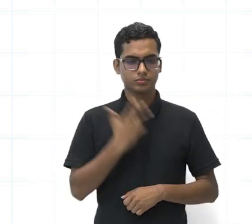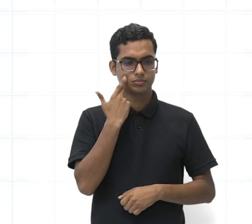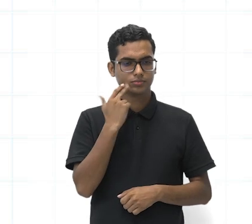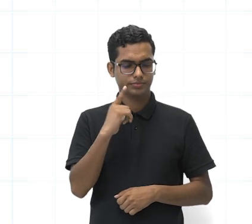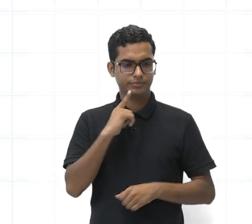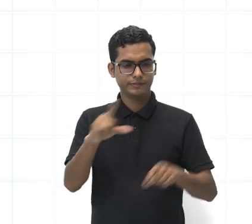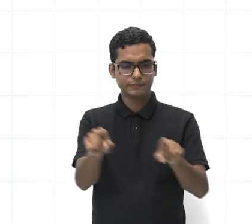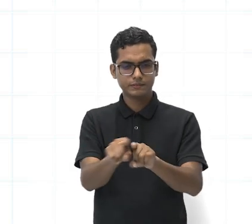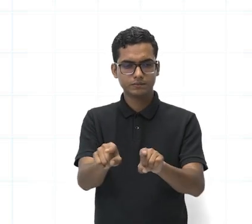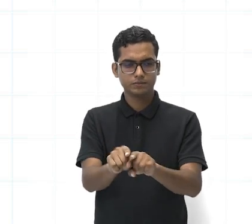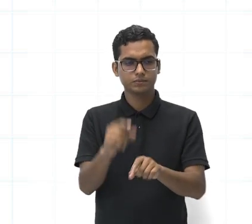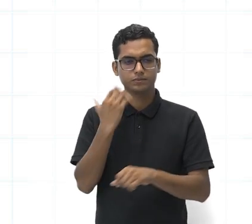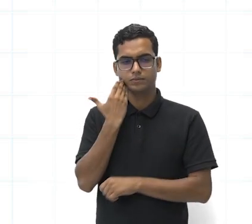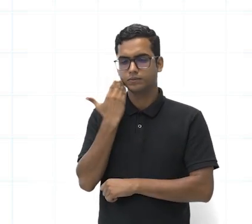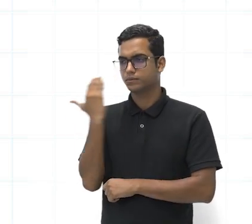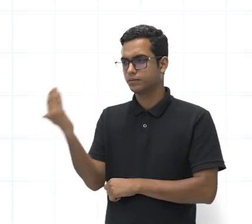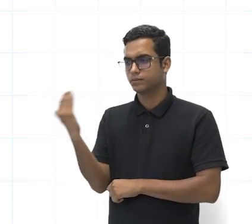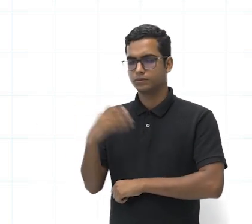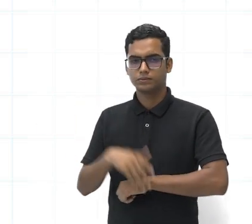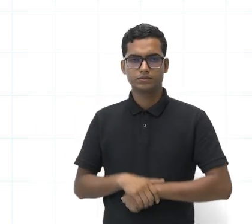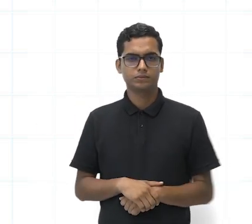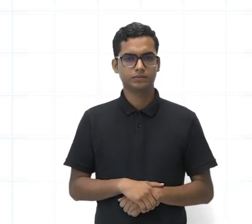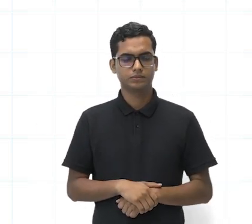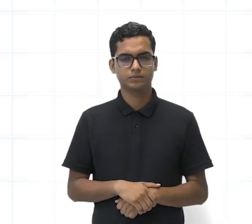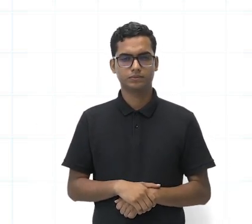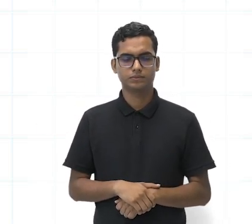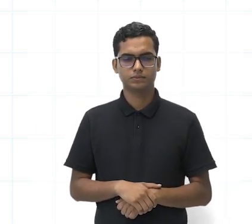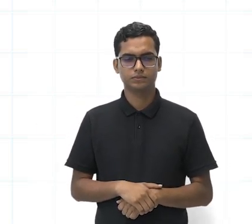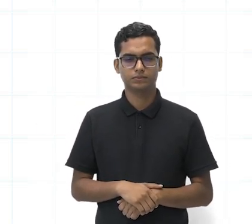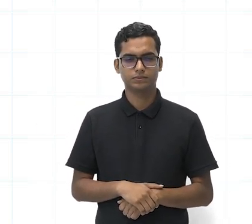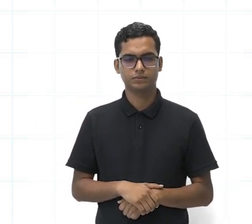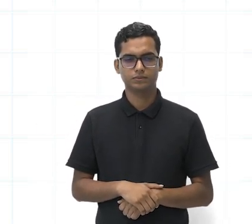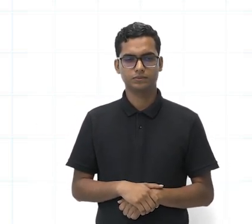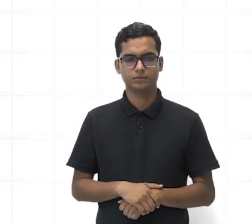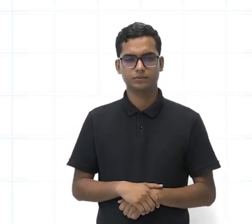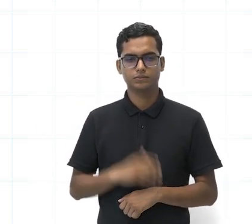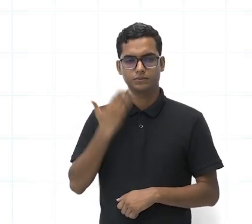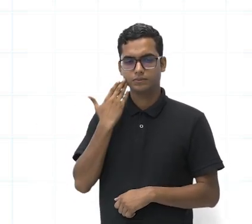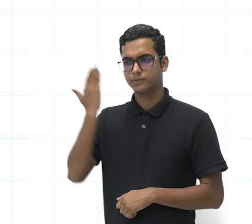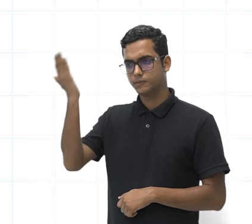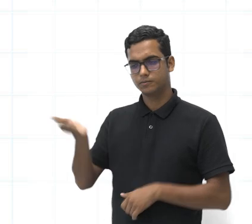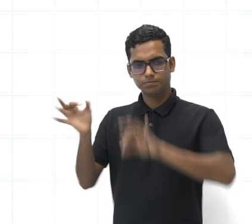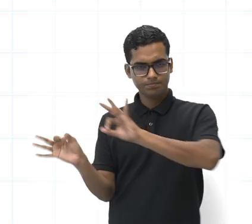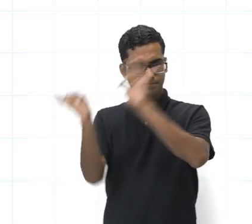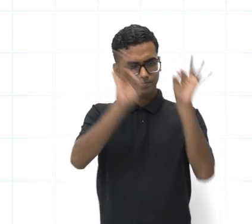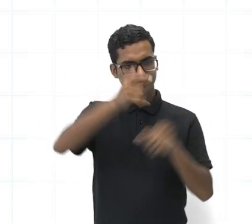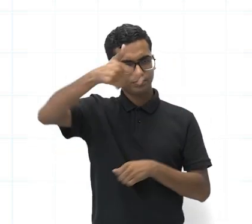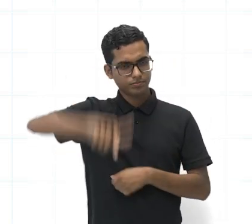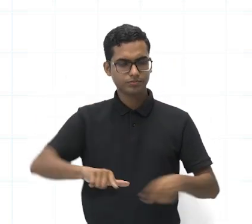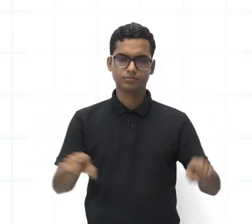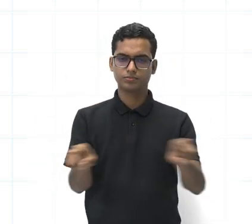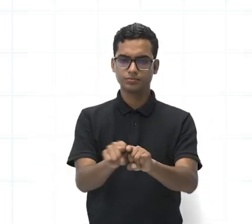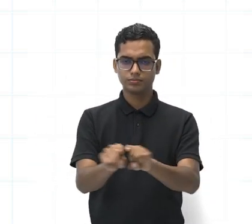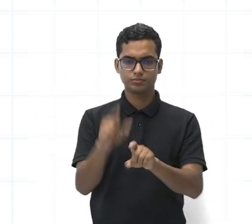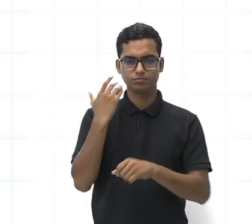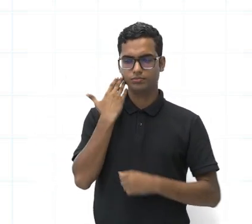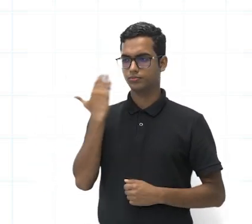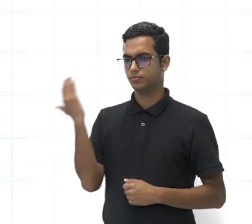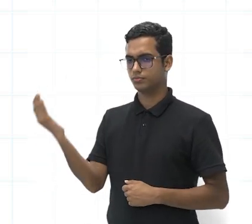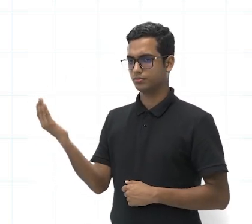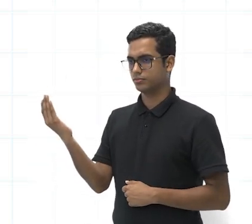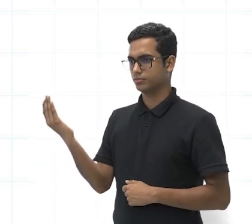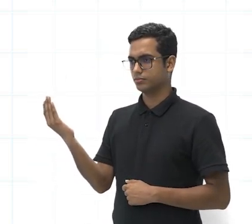often, frequentemente, sometimes, às vezes, rarely, raramente, seldom também, um pouco menos que raro, tá? Hardly